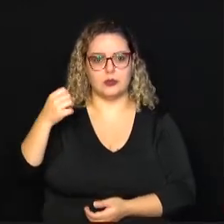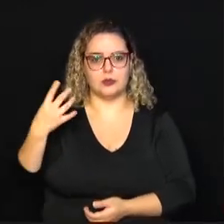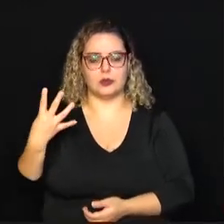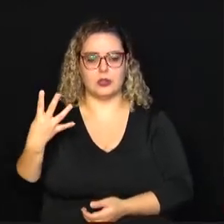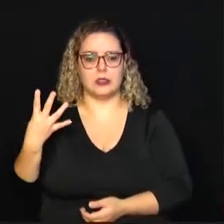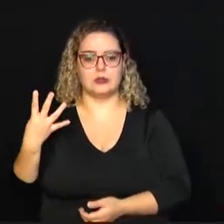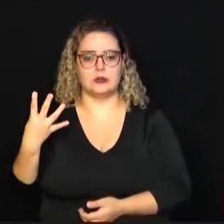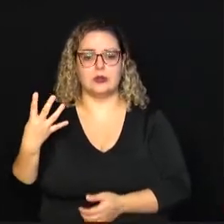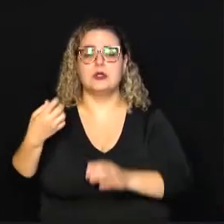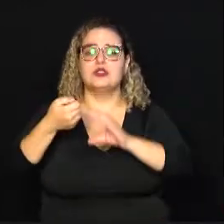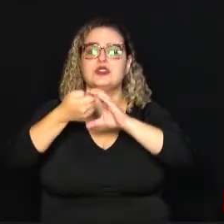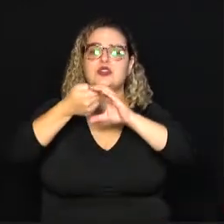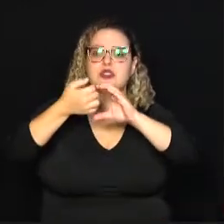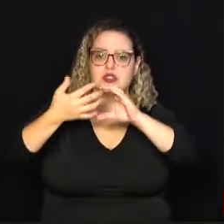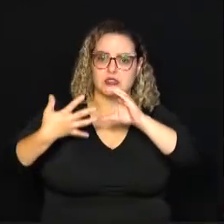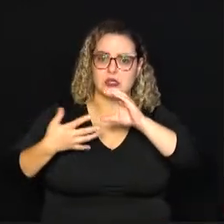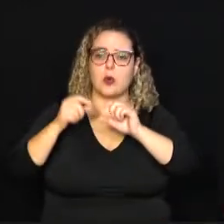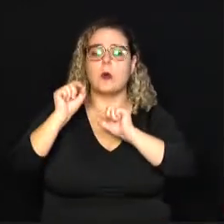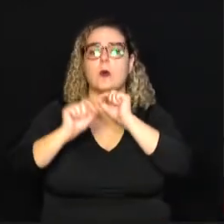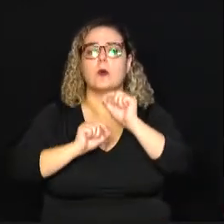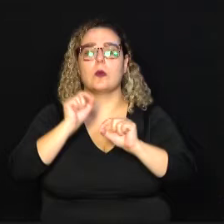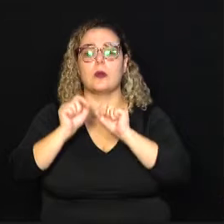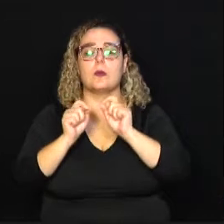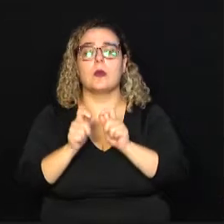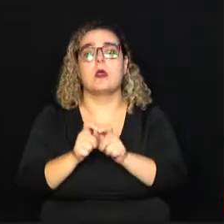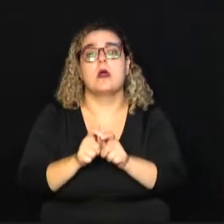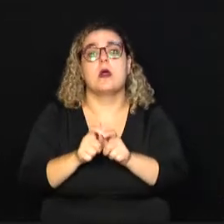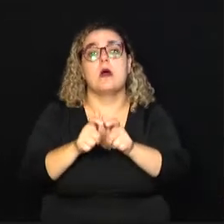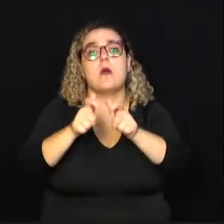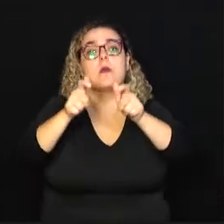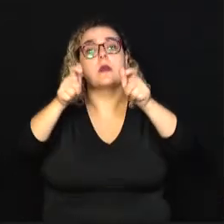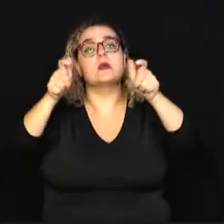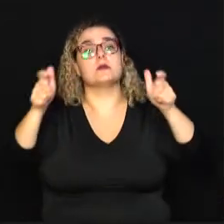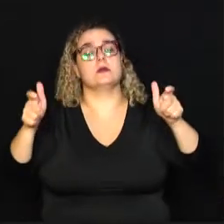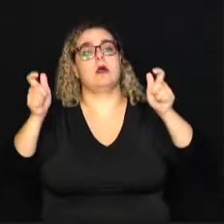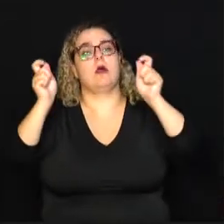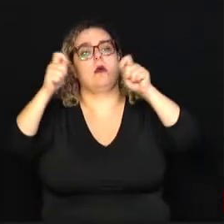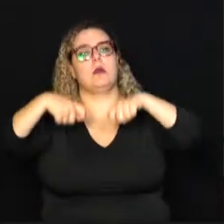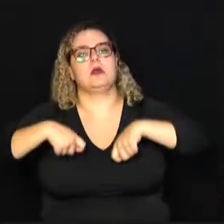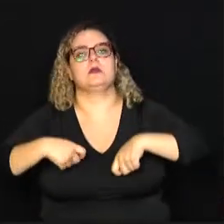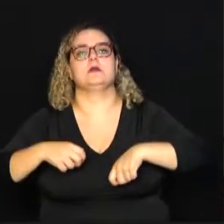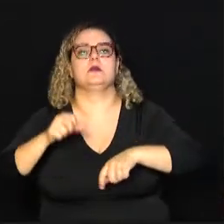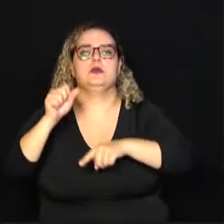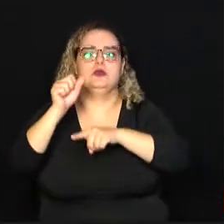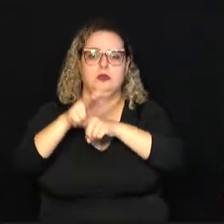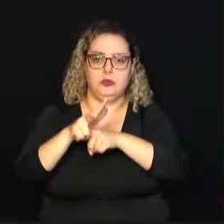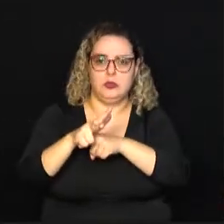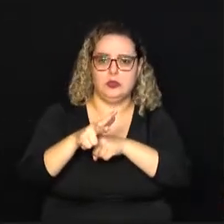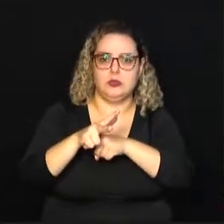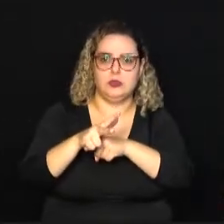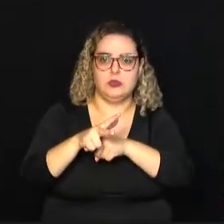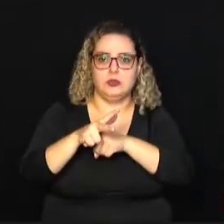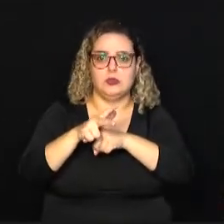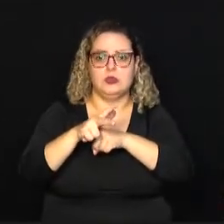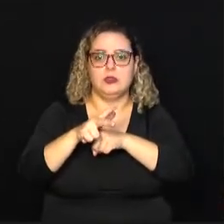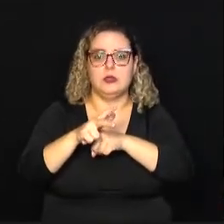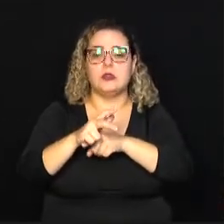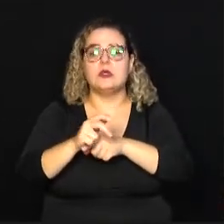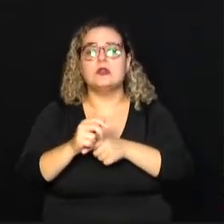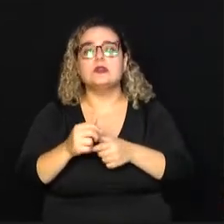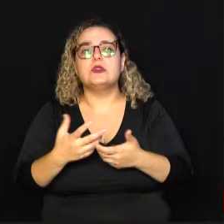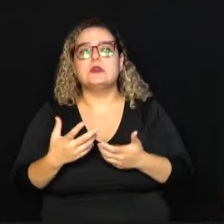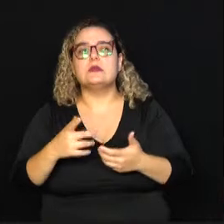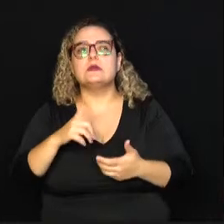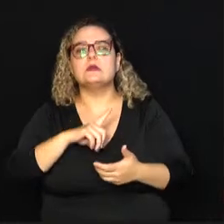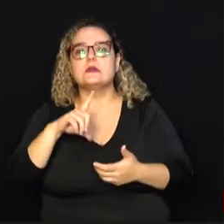como característica aumentar a capacidade do vírus de resistir aos anticorpos que são gerados